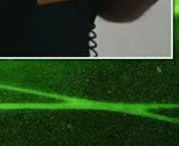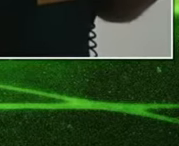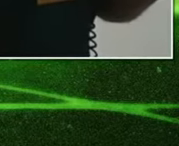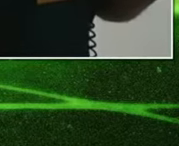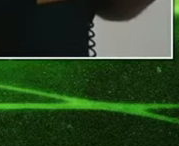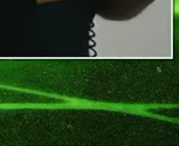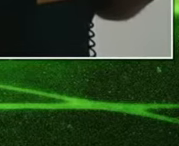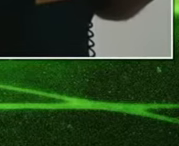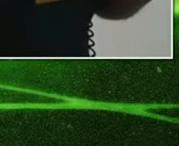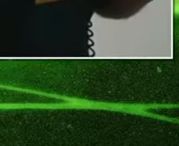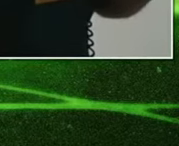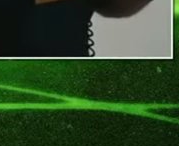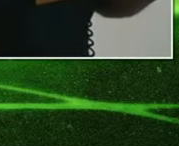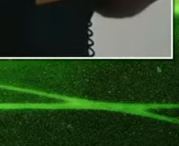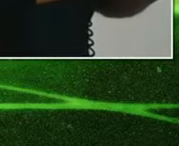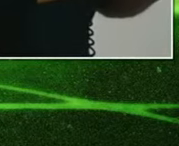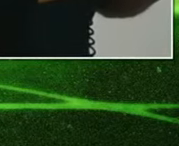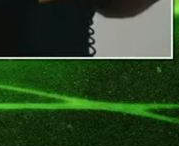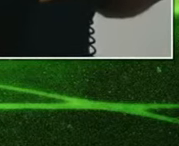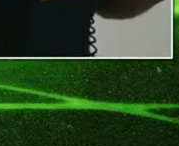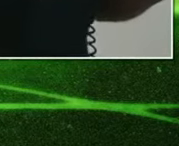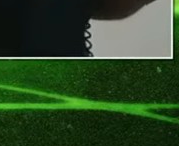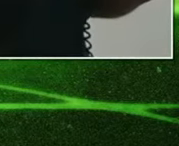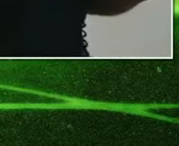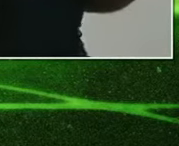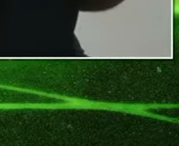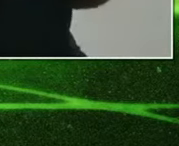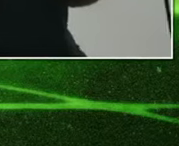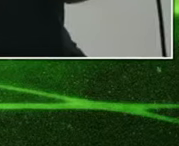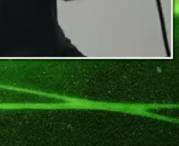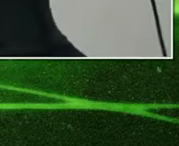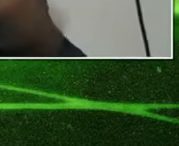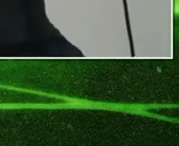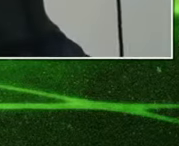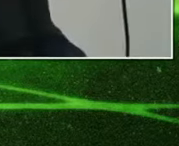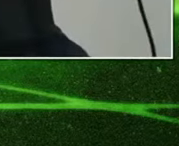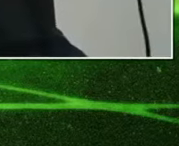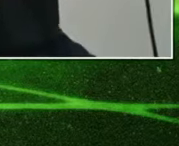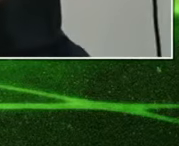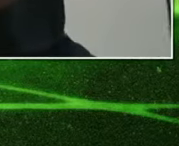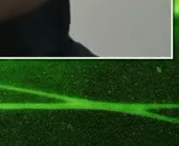para William William domina vai levantar na grande área ol lind de